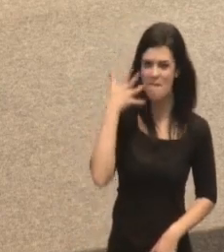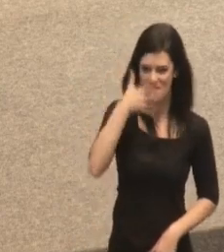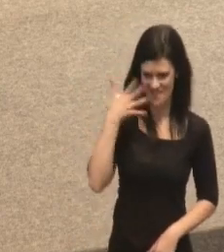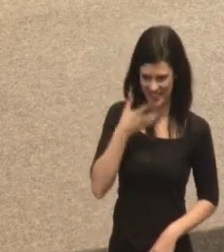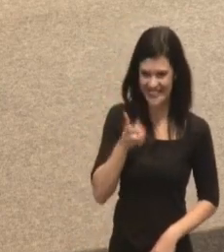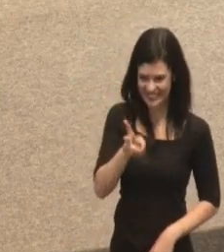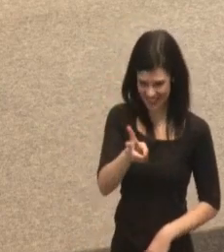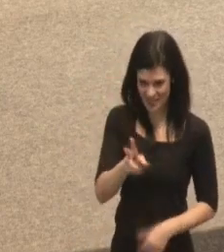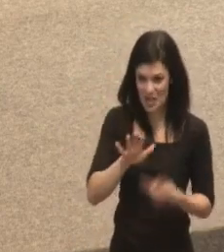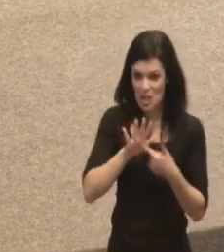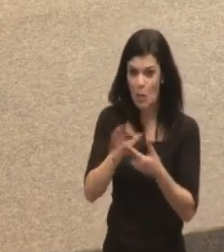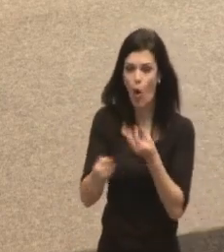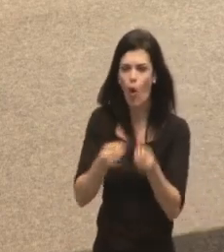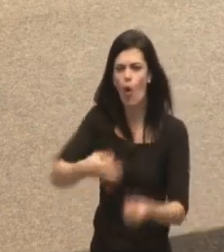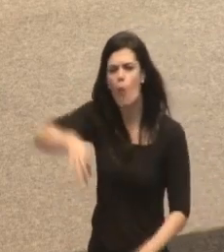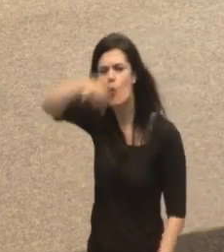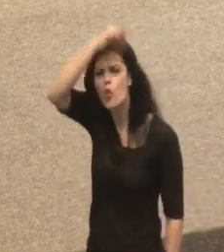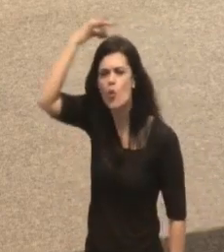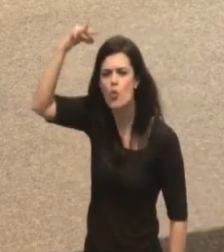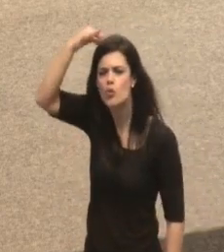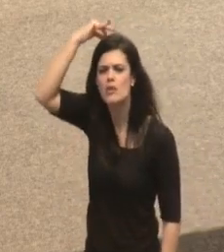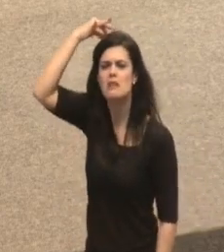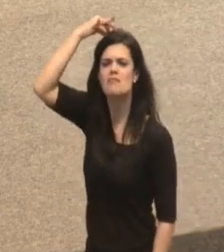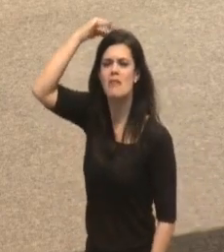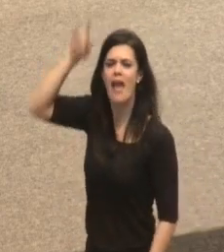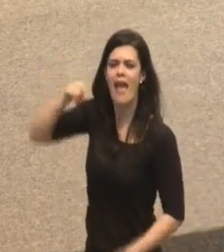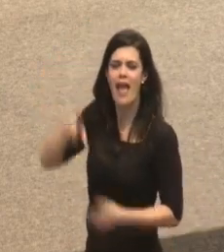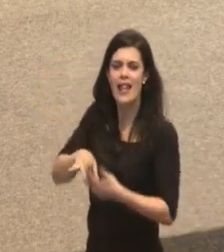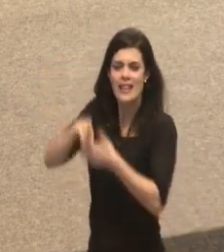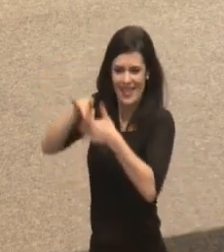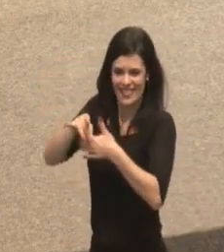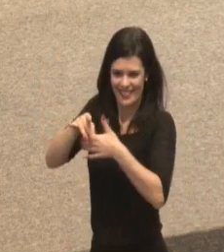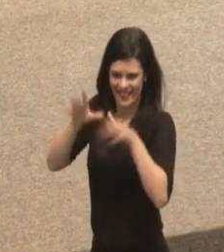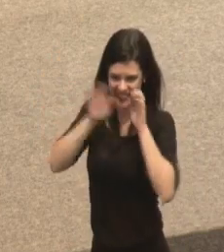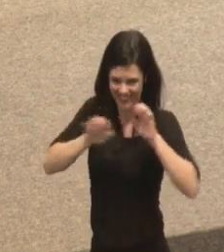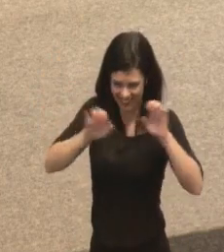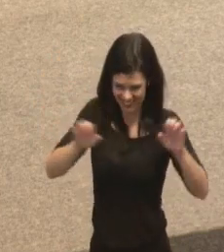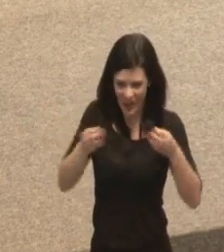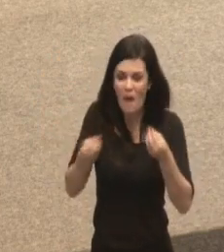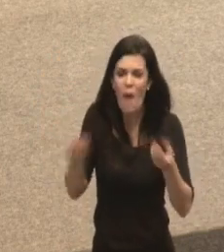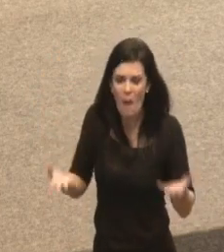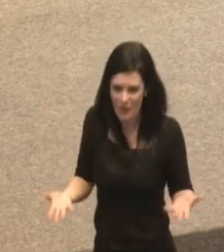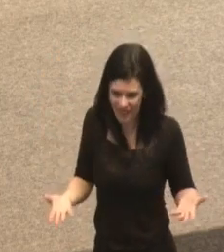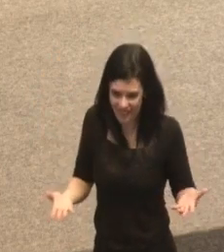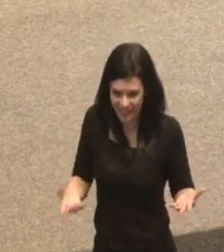de como o Espírito de Deus lidera a multiplicação da palavra, e o privilégio que nós temos de fazer parte disso.